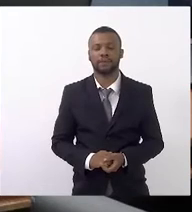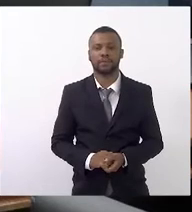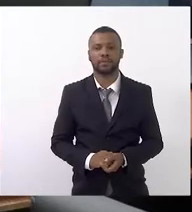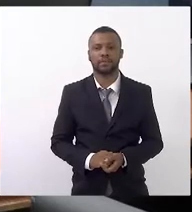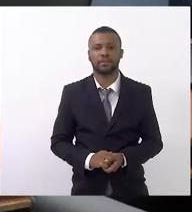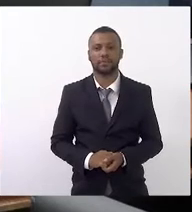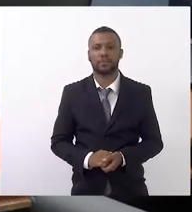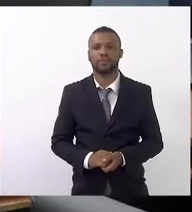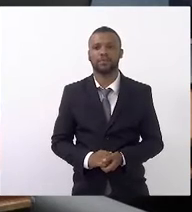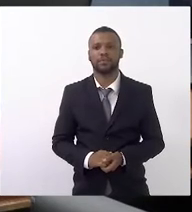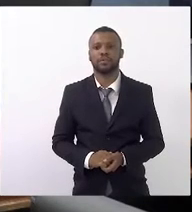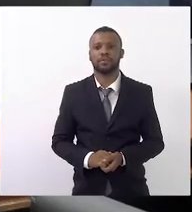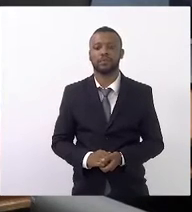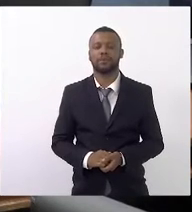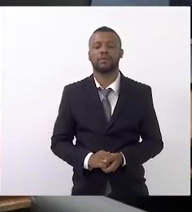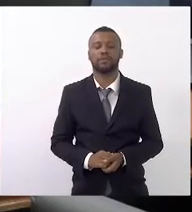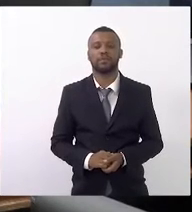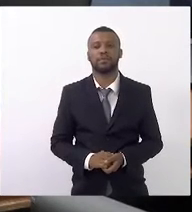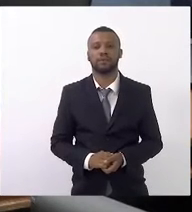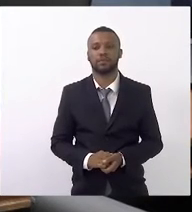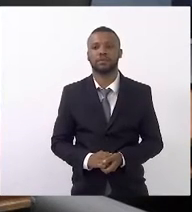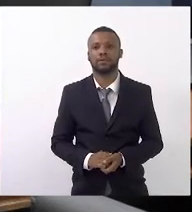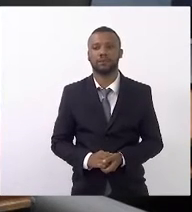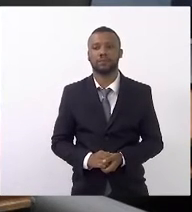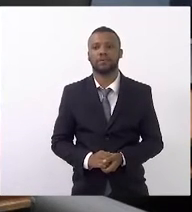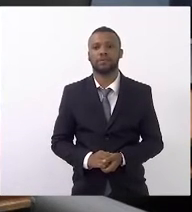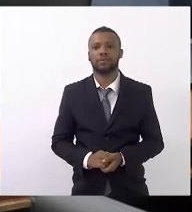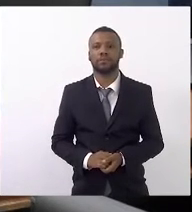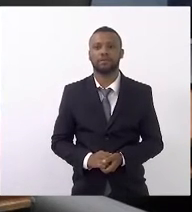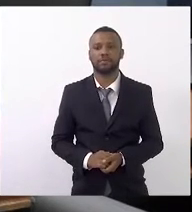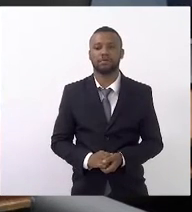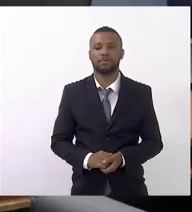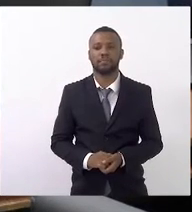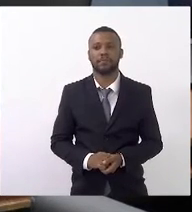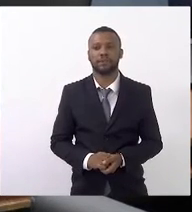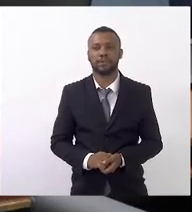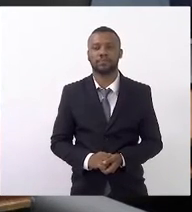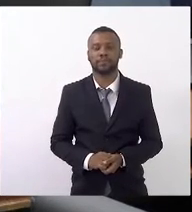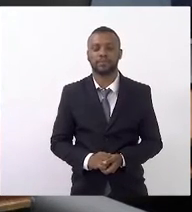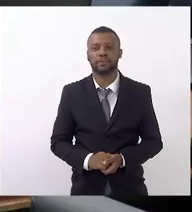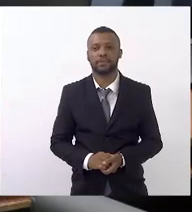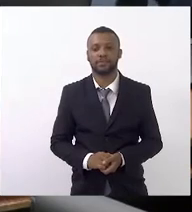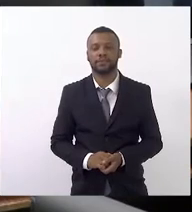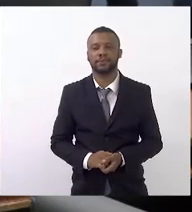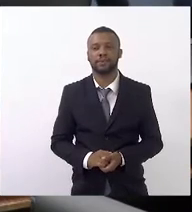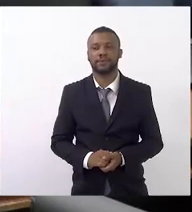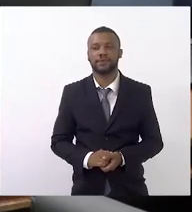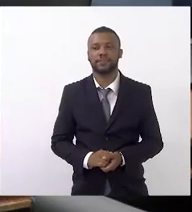Sim.